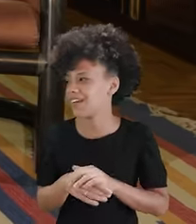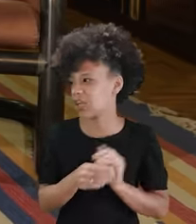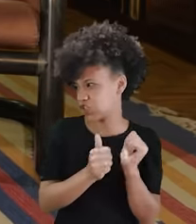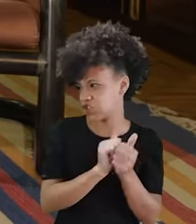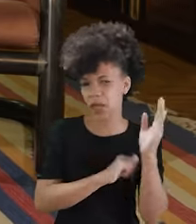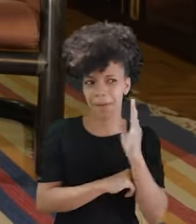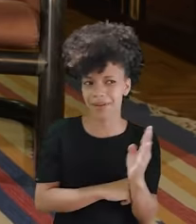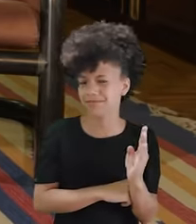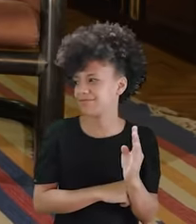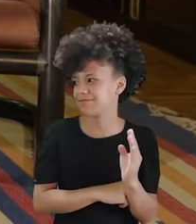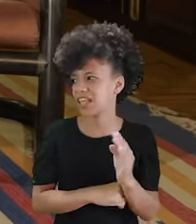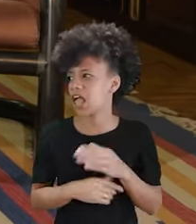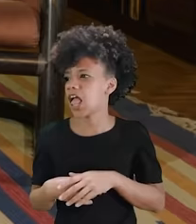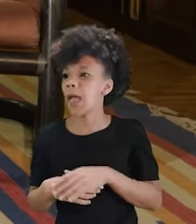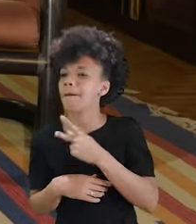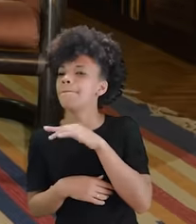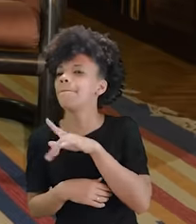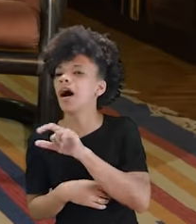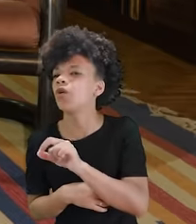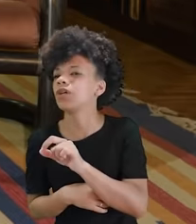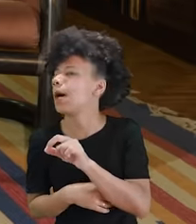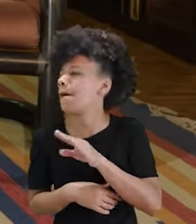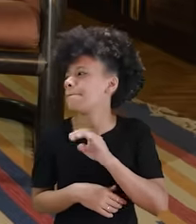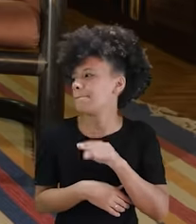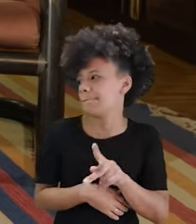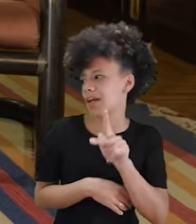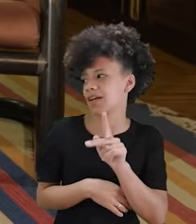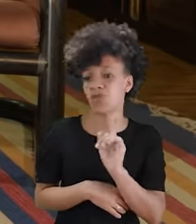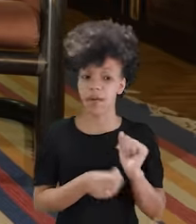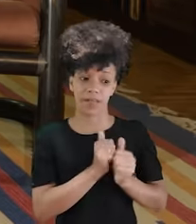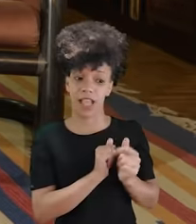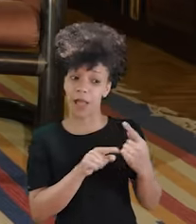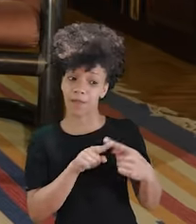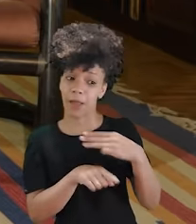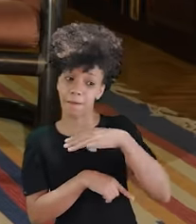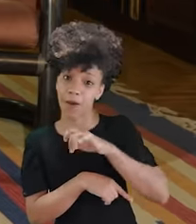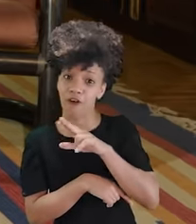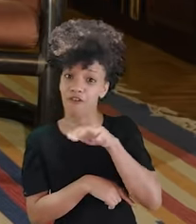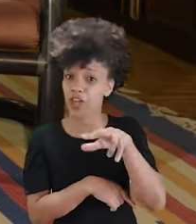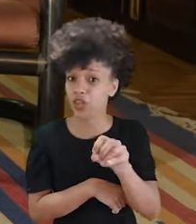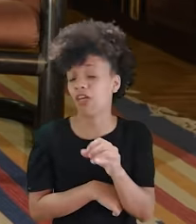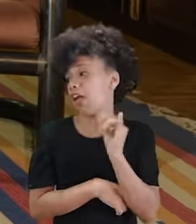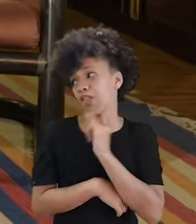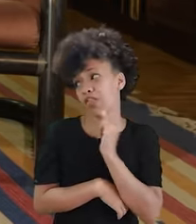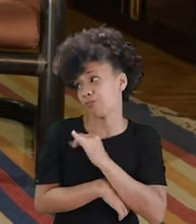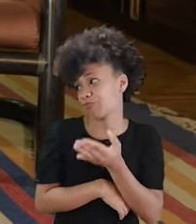jogador de futebol brasileiro que joga no Brasil São Paulo jeans não é que ele é jogador de futebol